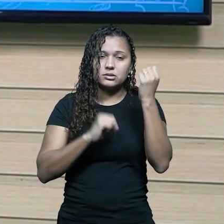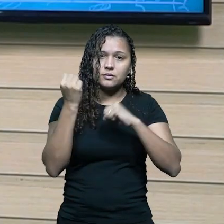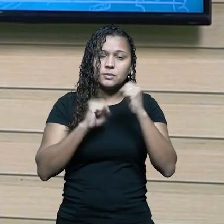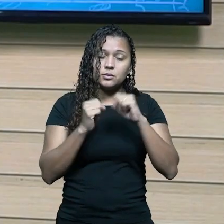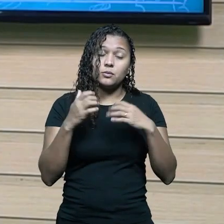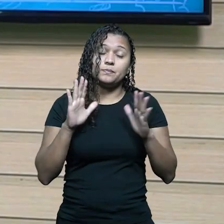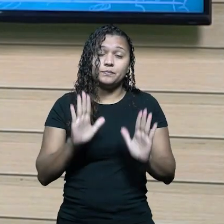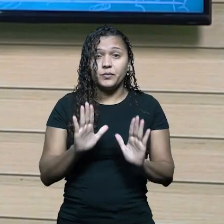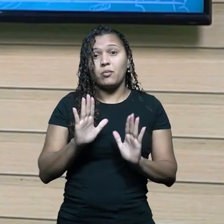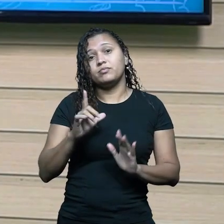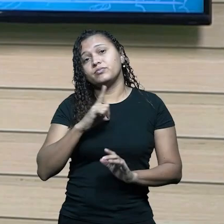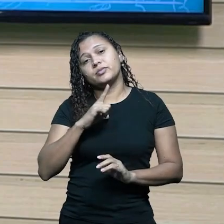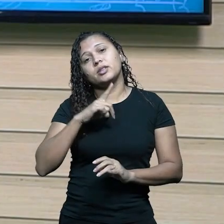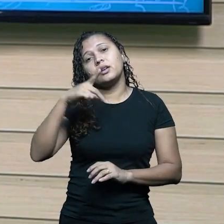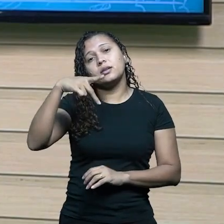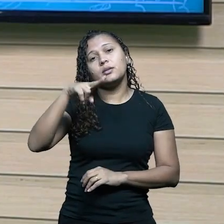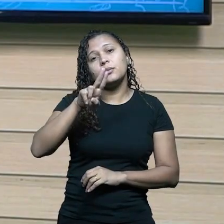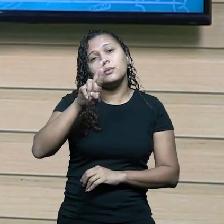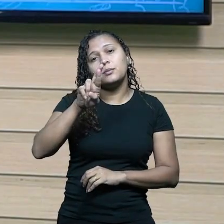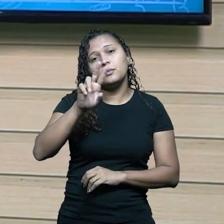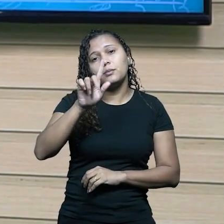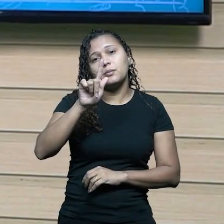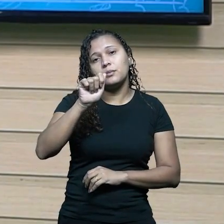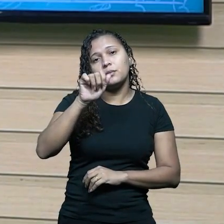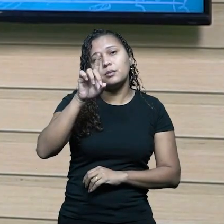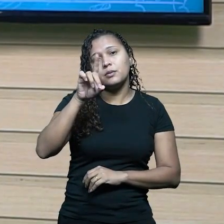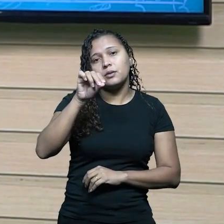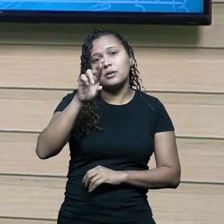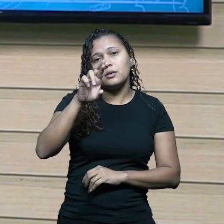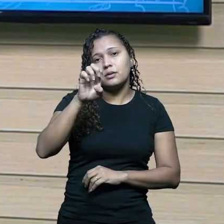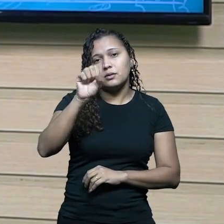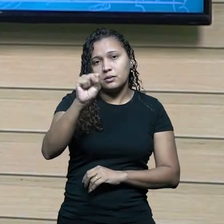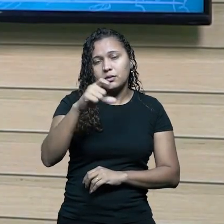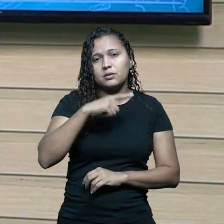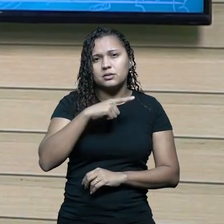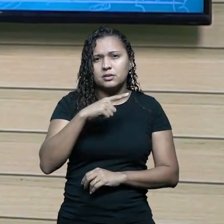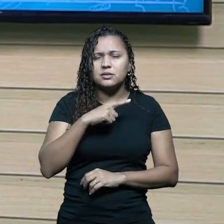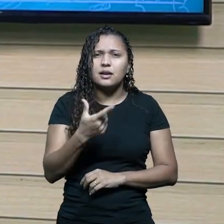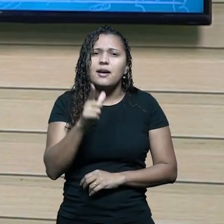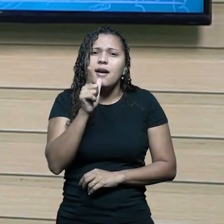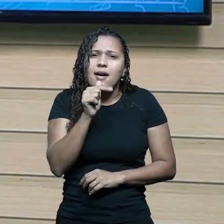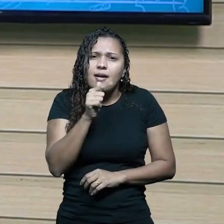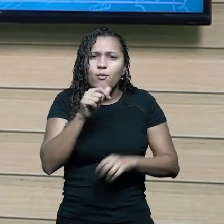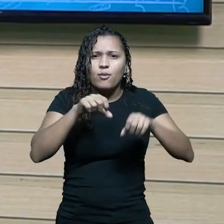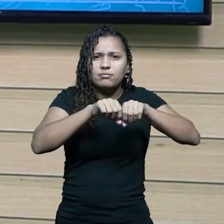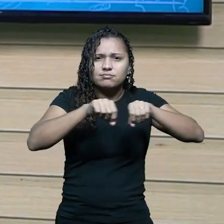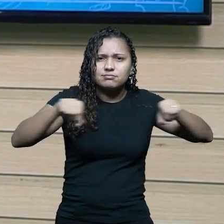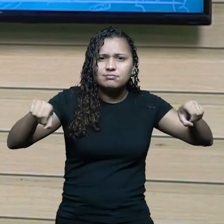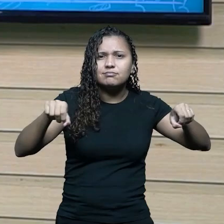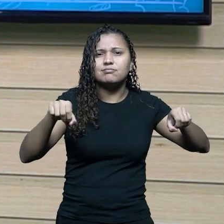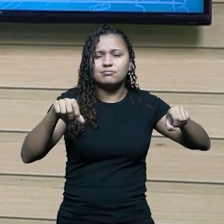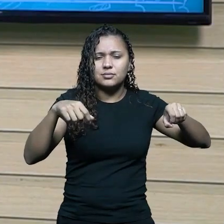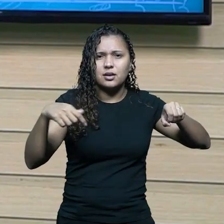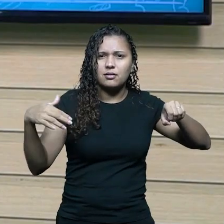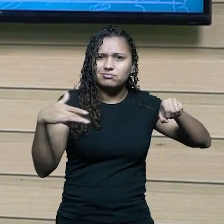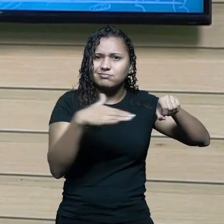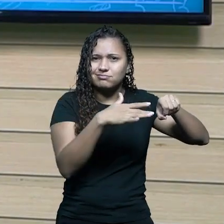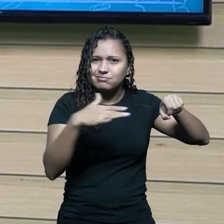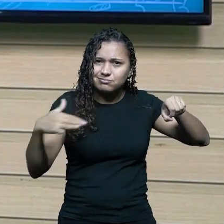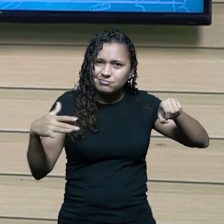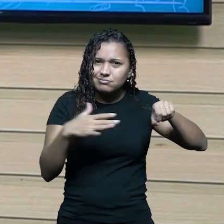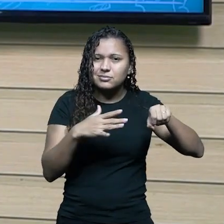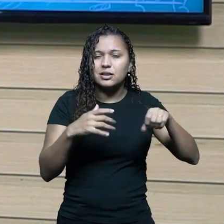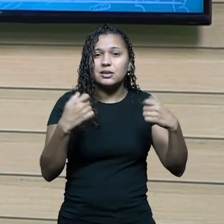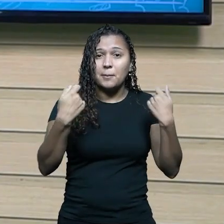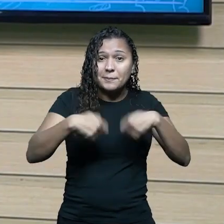Então aqui nós vamos ter os purgadores, que são os elementos extras, né, que vão dar vazão à água. Então eles